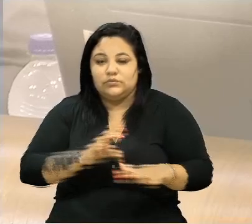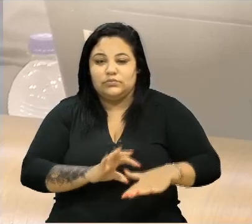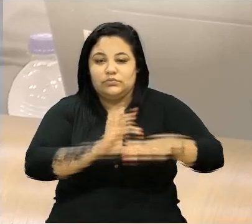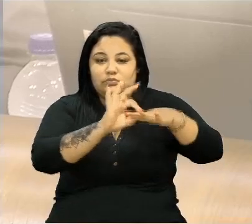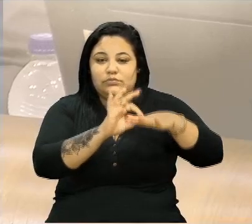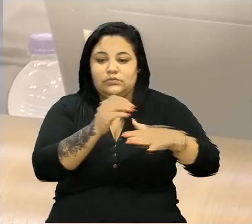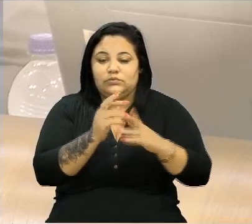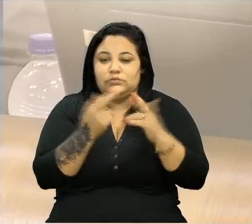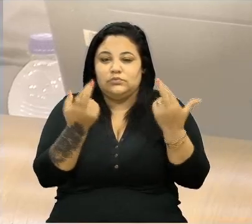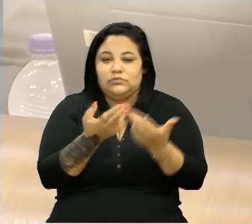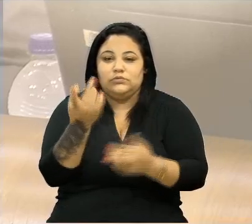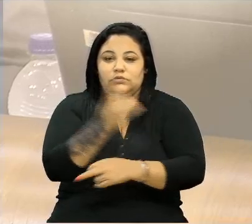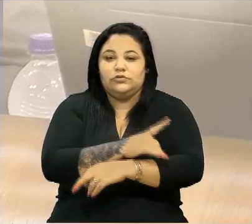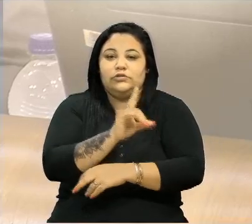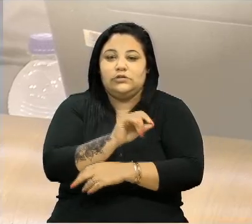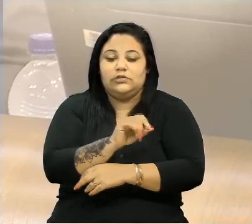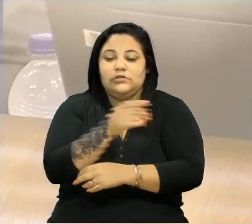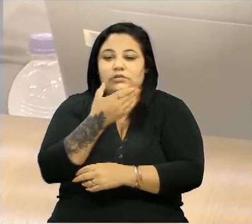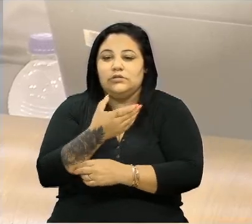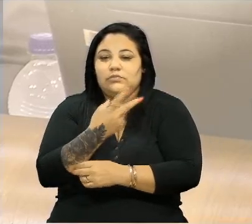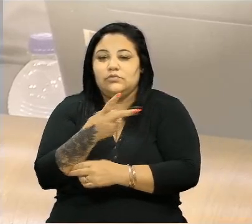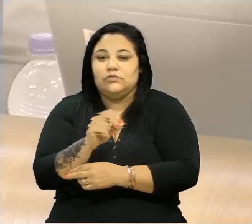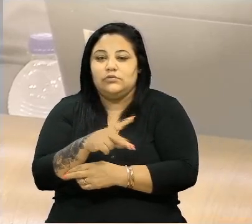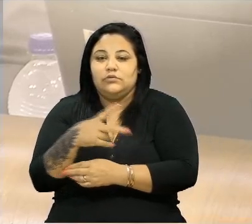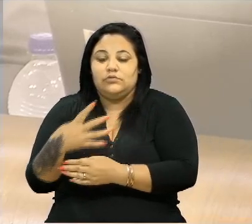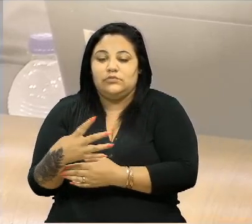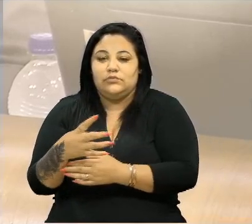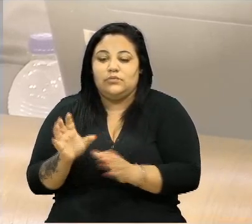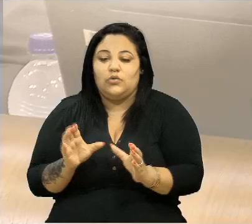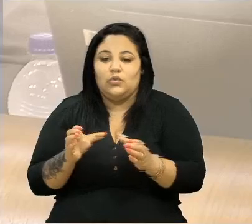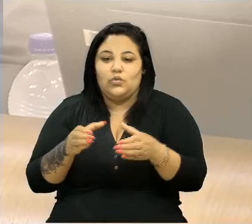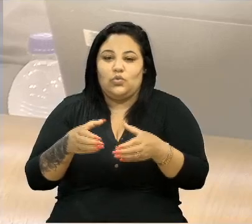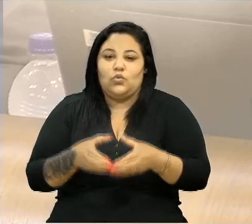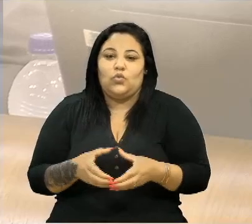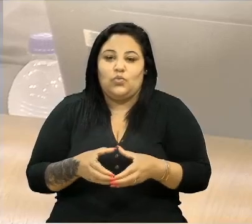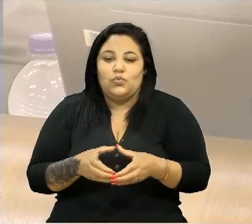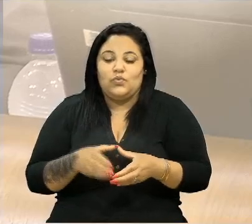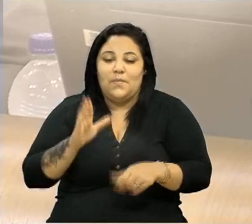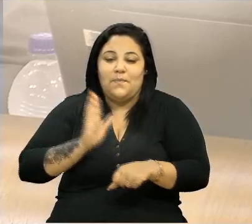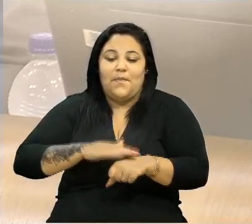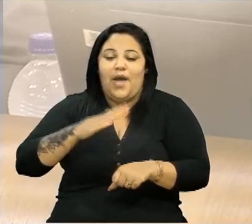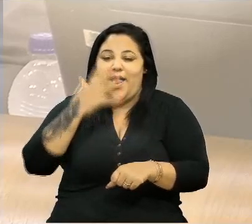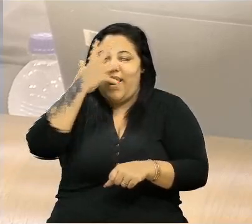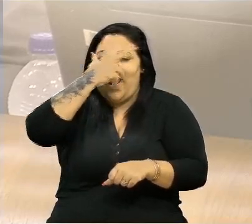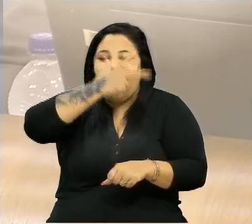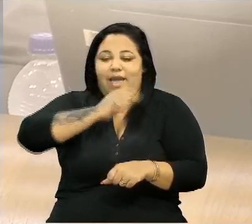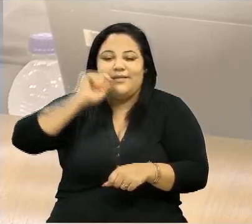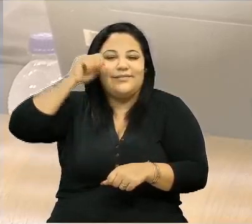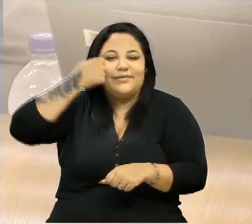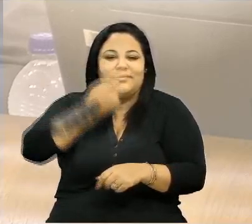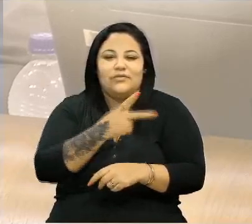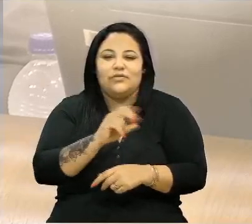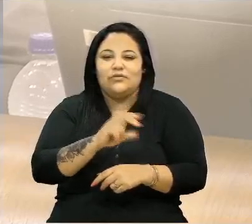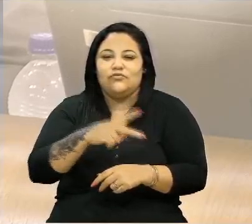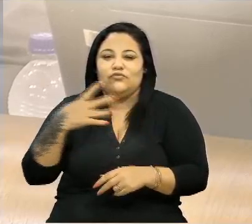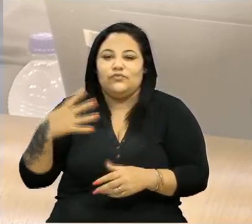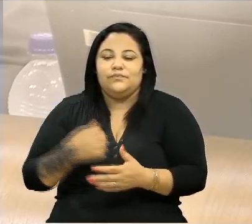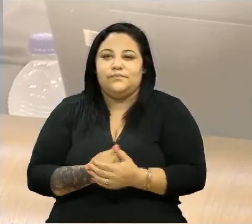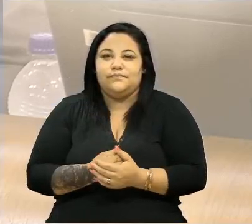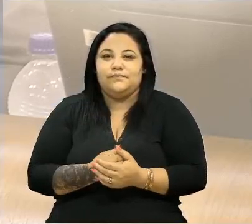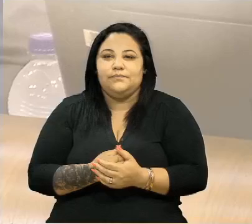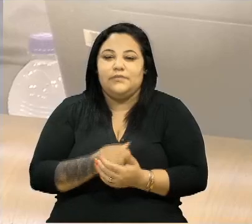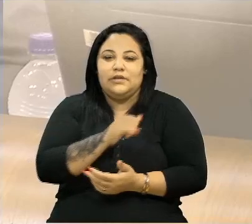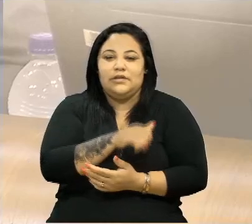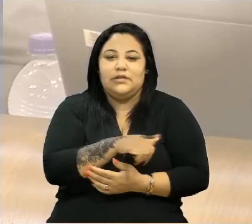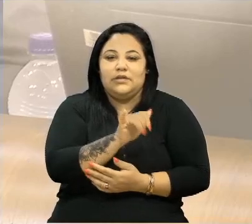sessão do dia 10 de dezembro de 2024 para a Corte da Mais Bela Negra Comunitária 2024, composta pelas meninas Yasmin